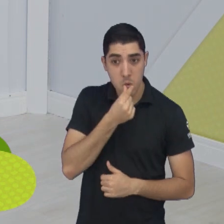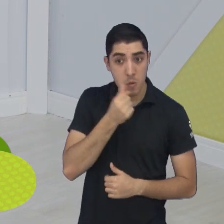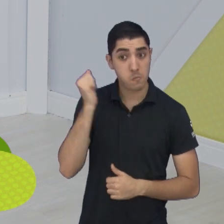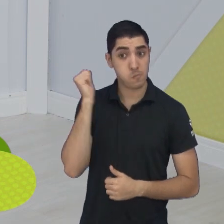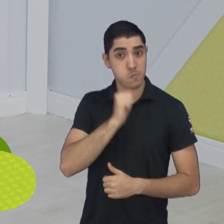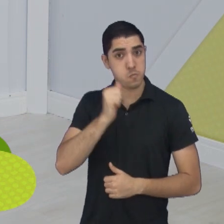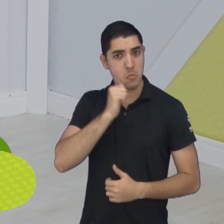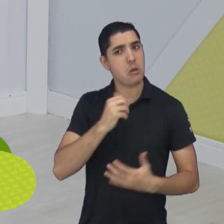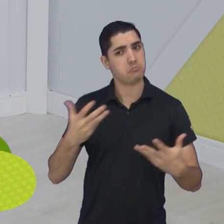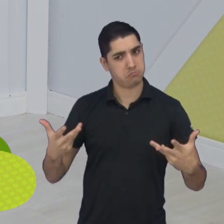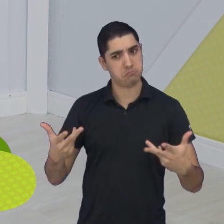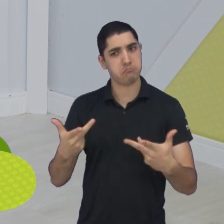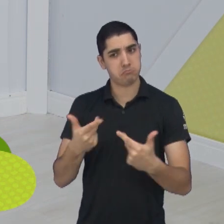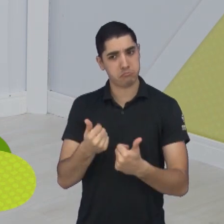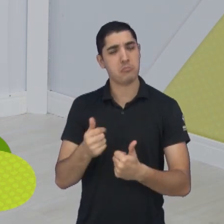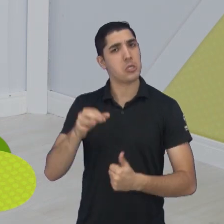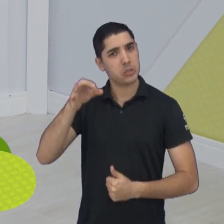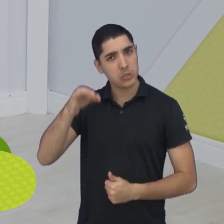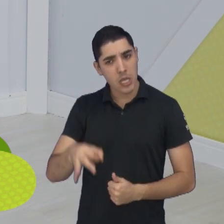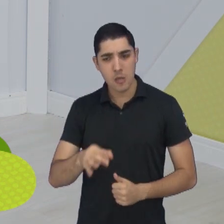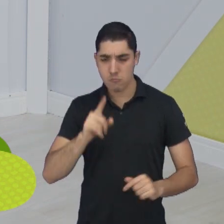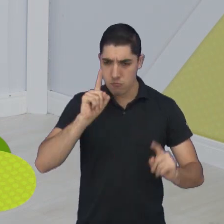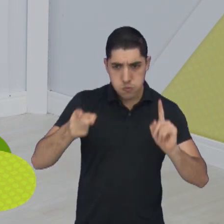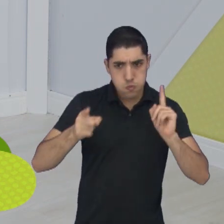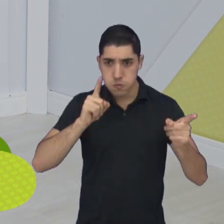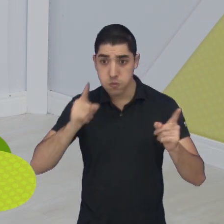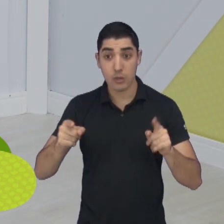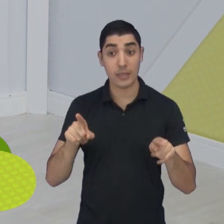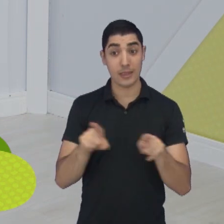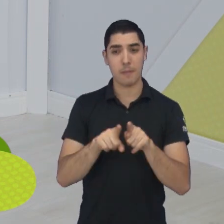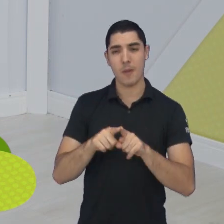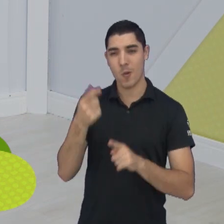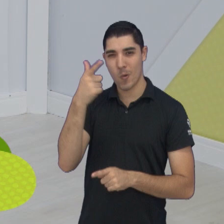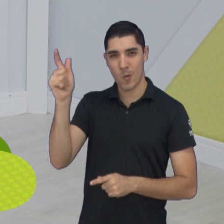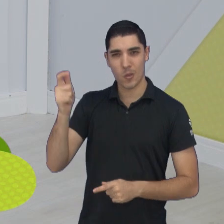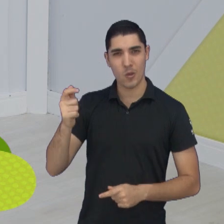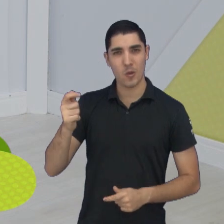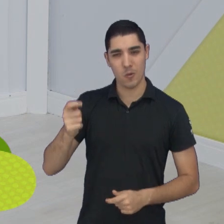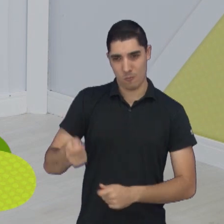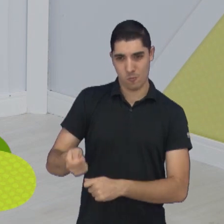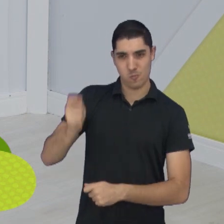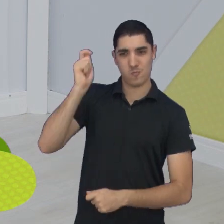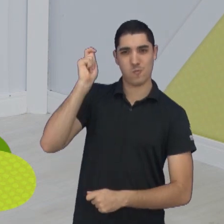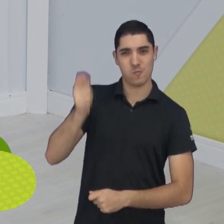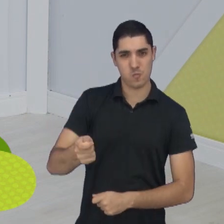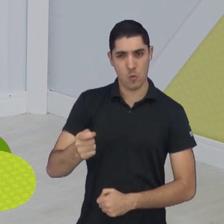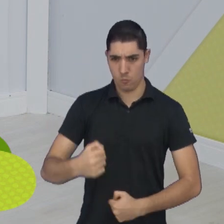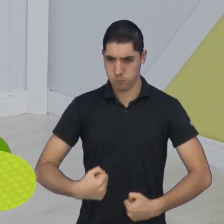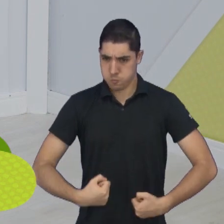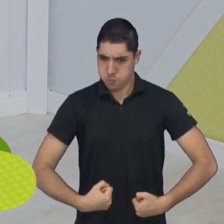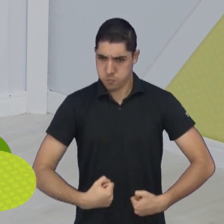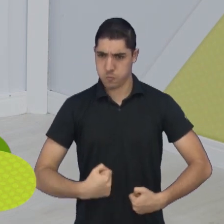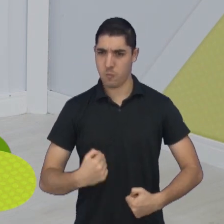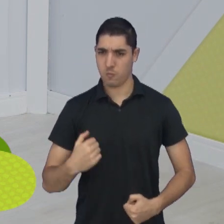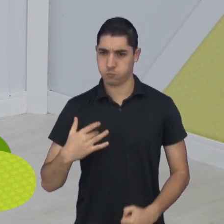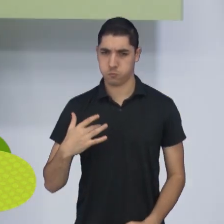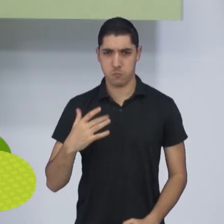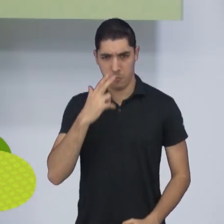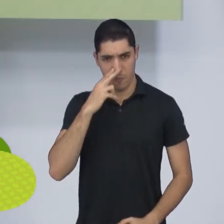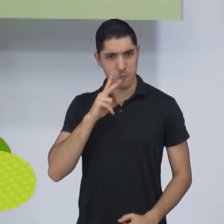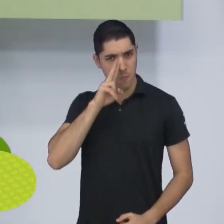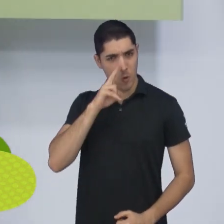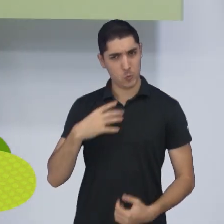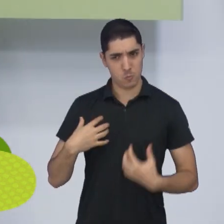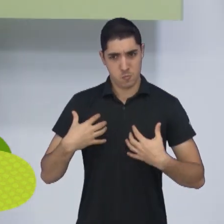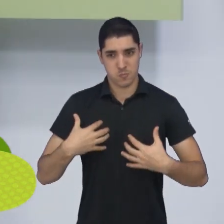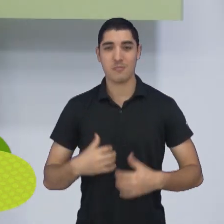comandou muito bem a partida. E o Bandeira lá, acho que é o Bandeira número 1, é parente do Daronco, que o rapaz era avantajado. Os dois eram